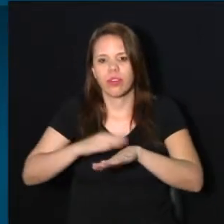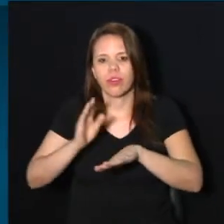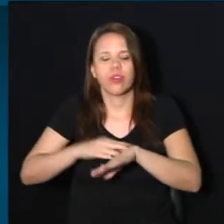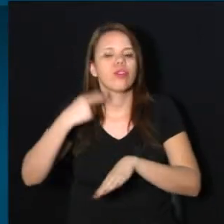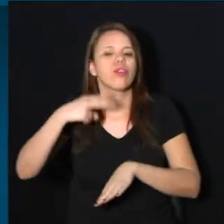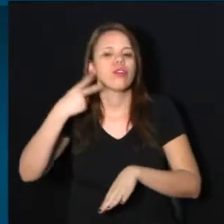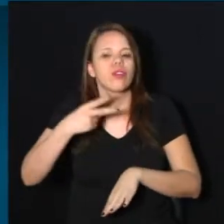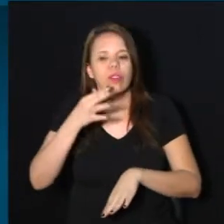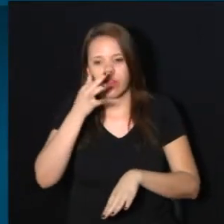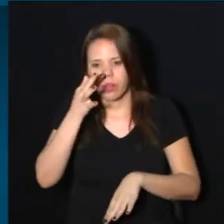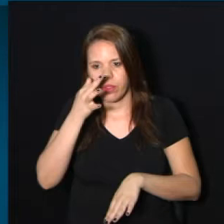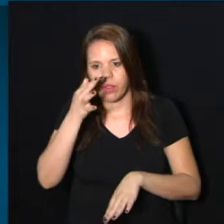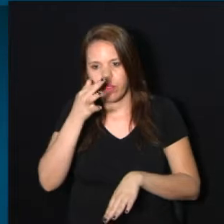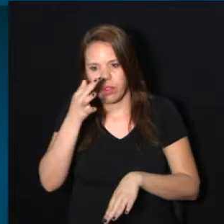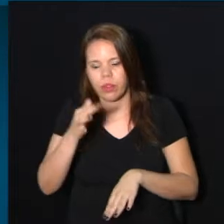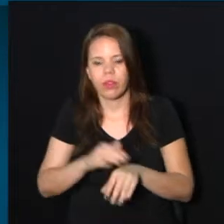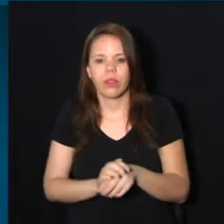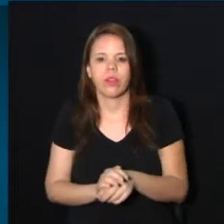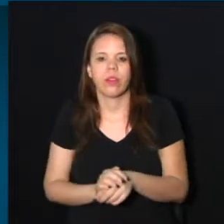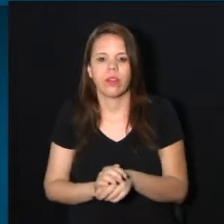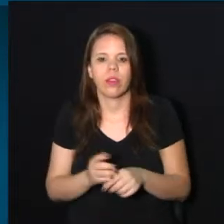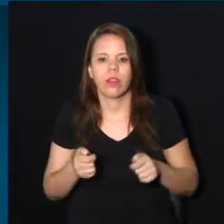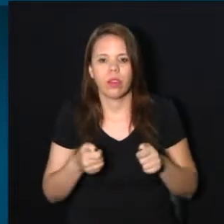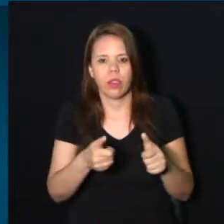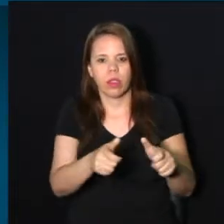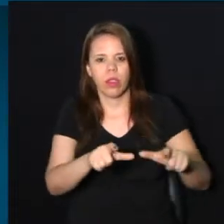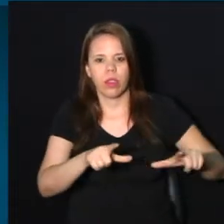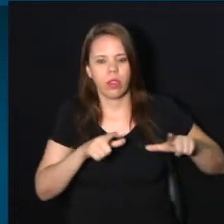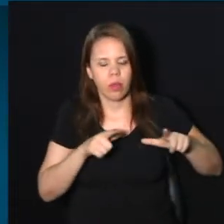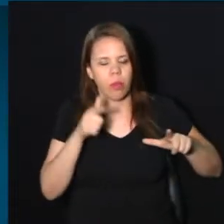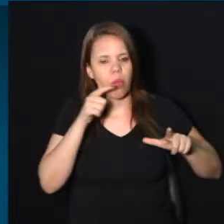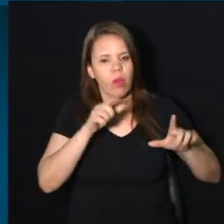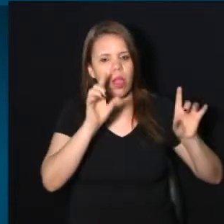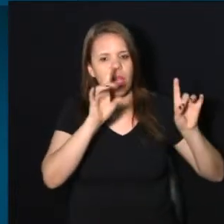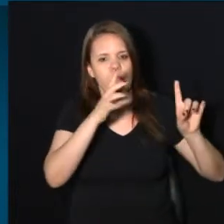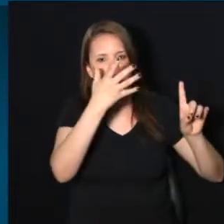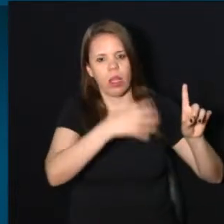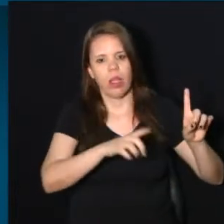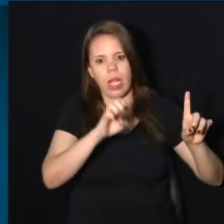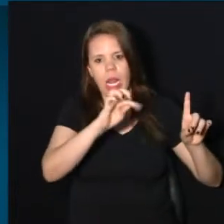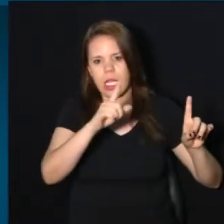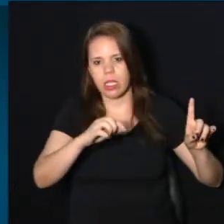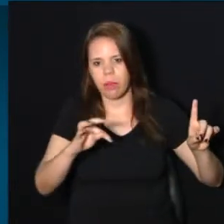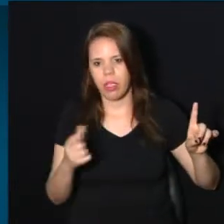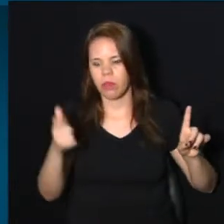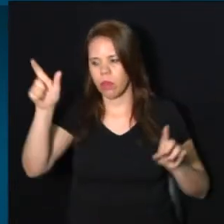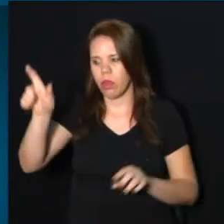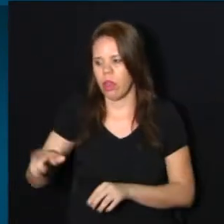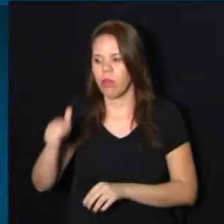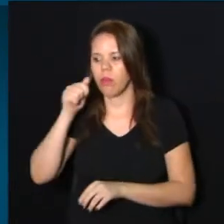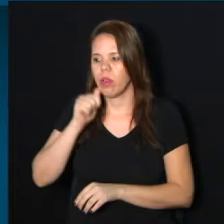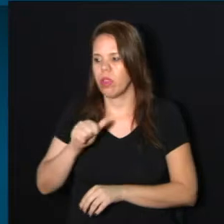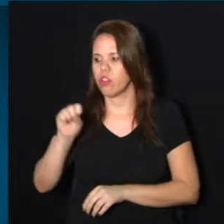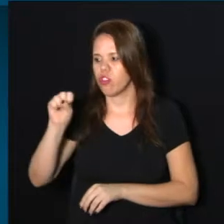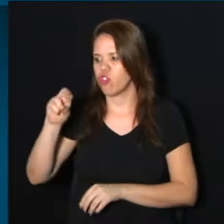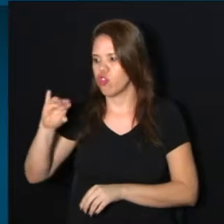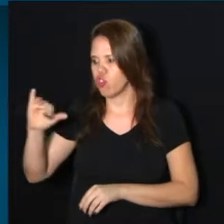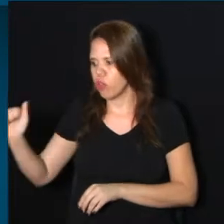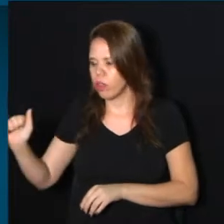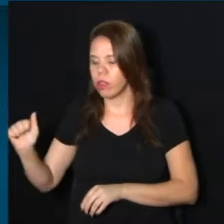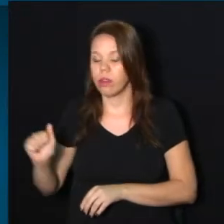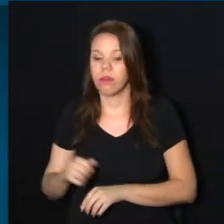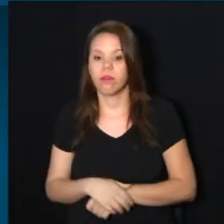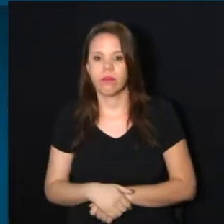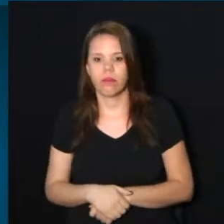vereador Antônio Flores, que concede o diploma de mulher virtuosa Elizabeth Lins Renault Cordeiro a Sônia